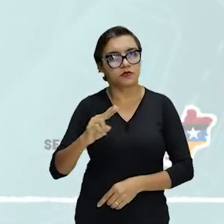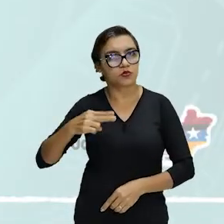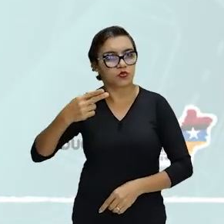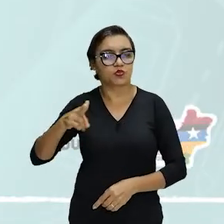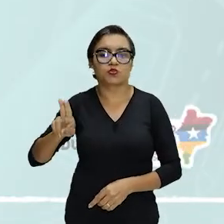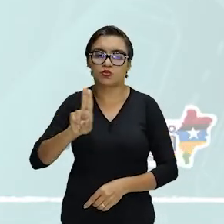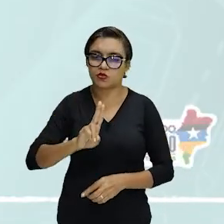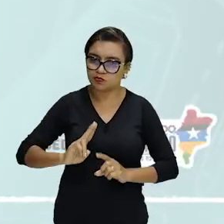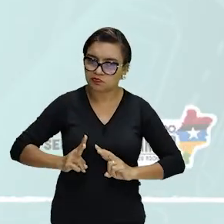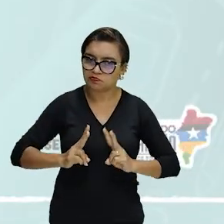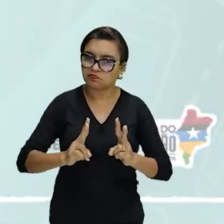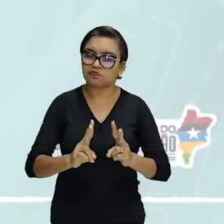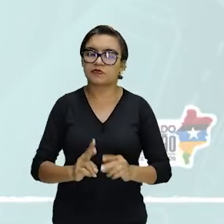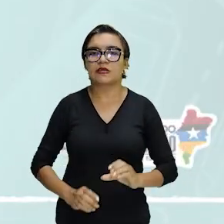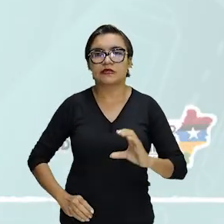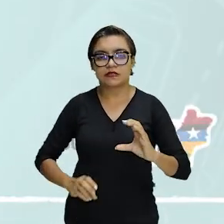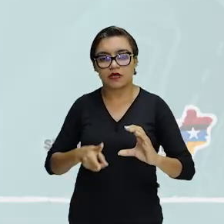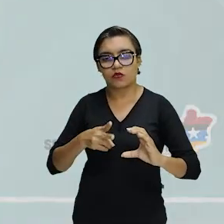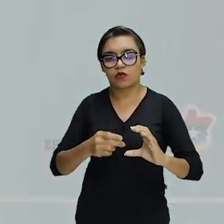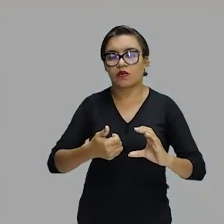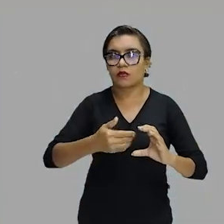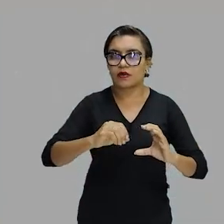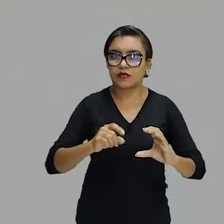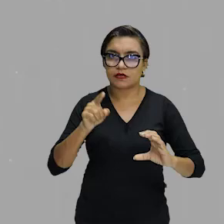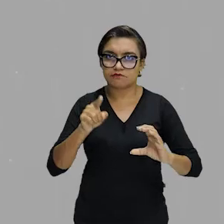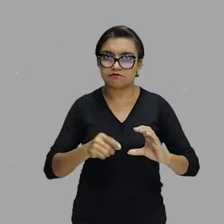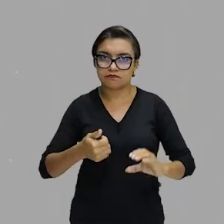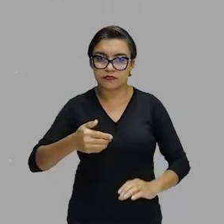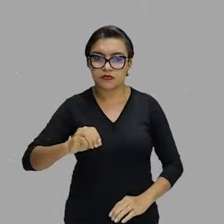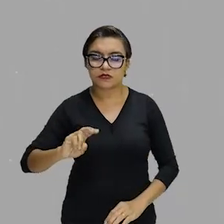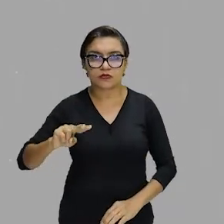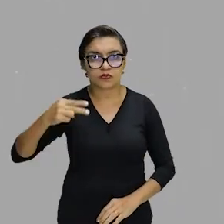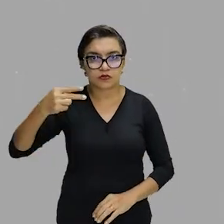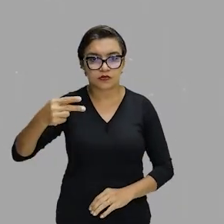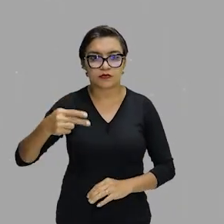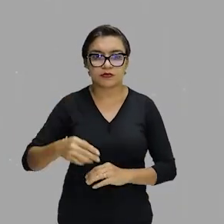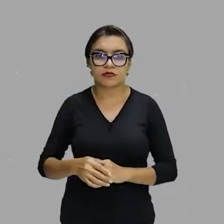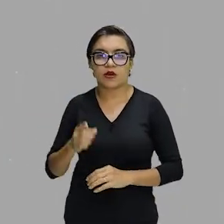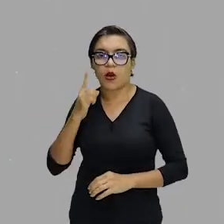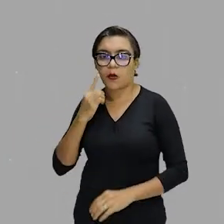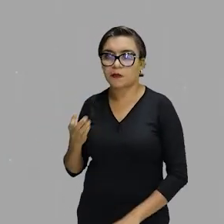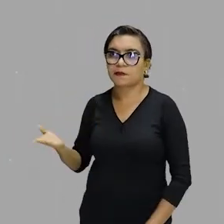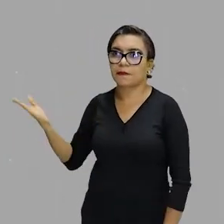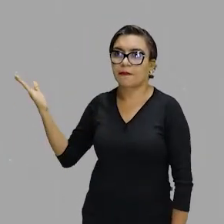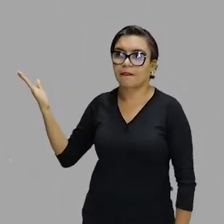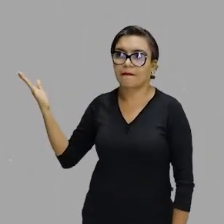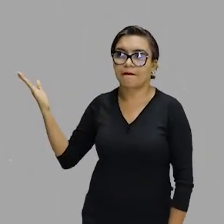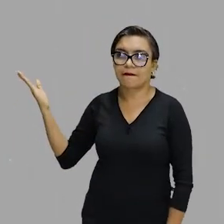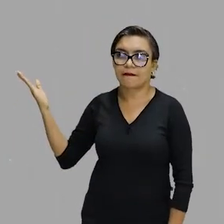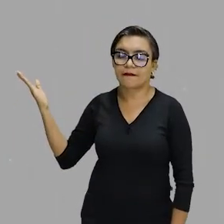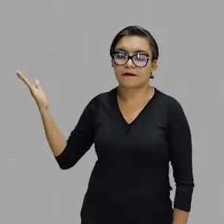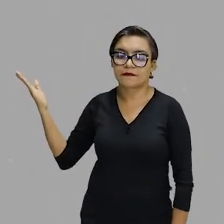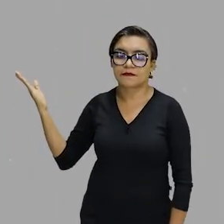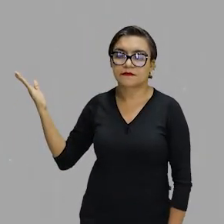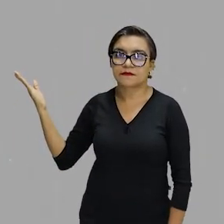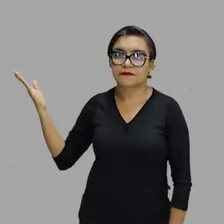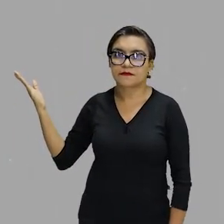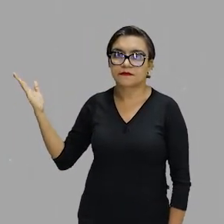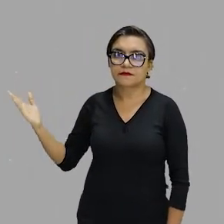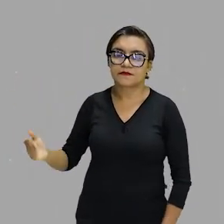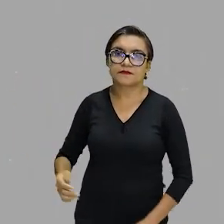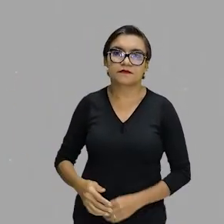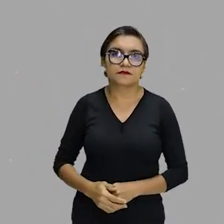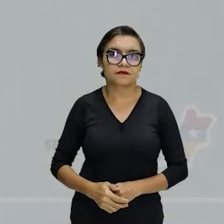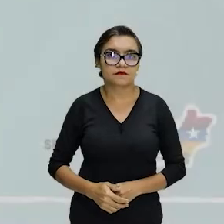Ficou 10 a menos 2 vezes 10 à terceira. Ficou 10 elevado a 1, que é o próprio 10. No denominador, 10 ao